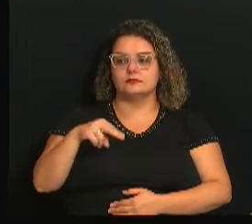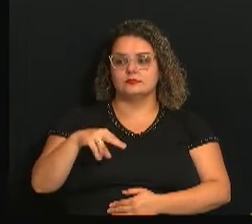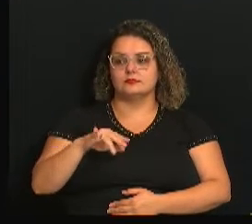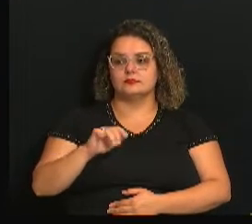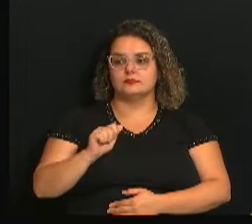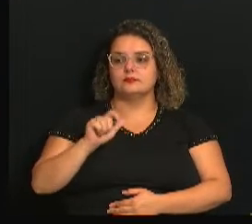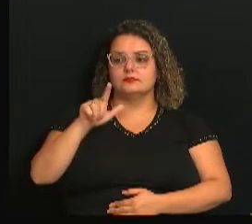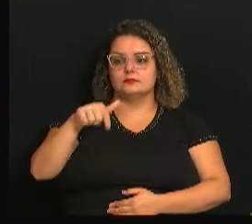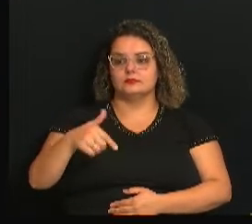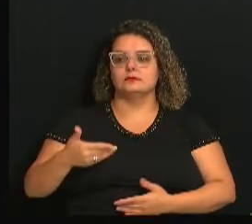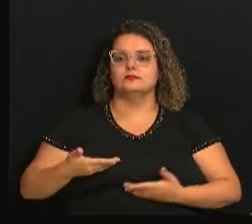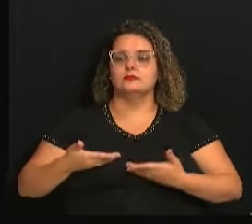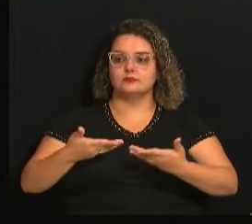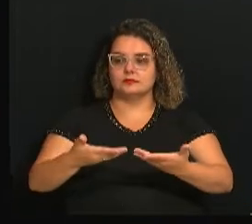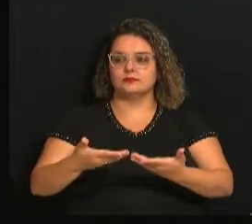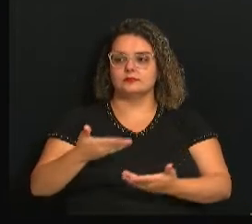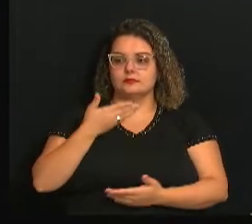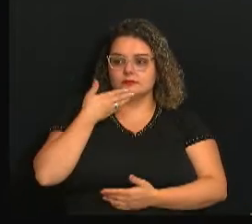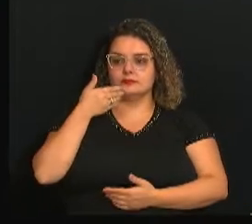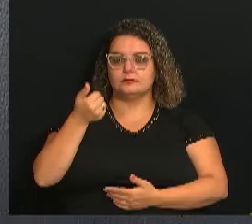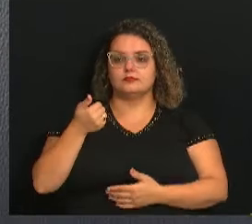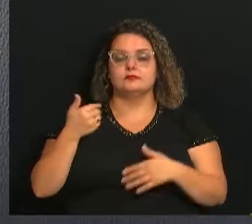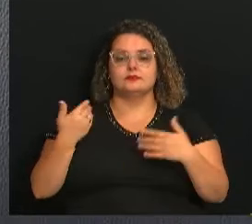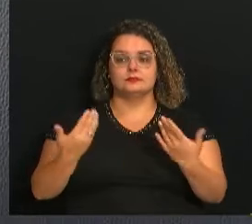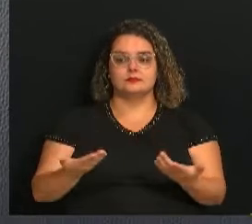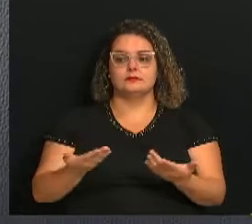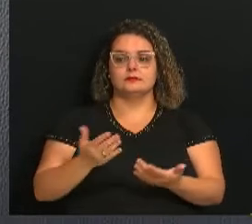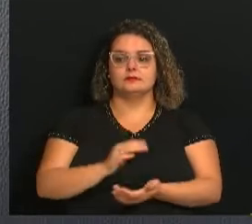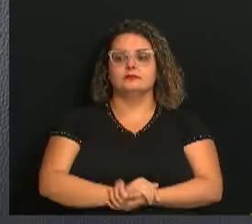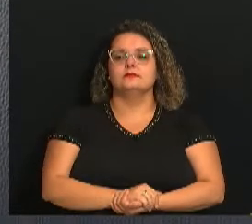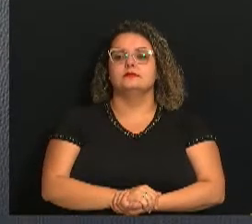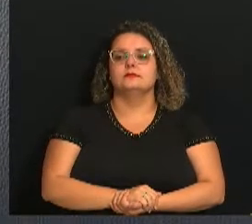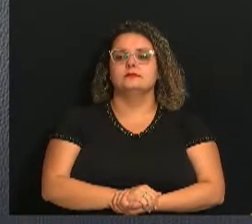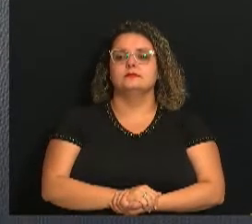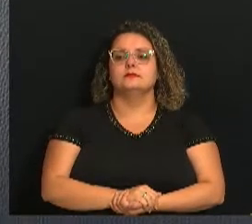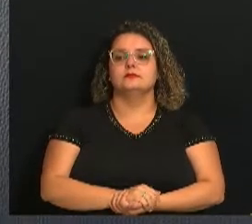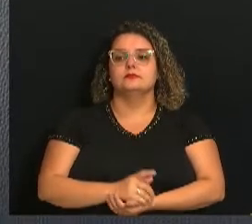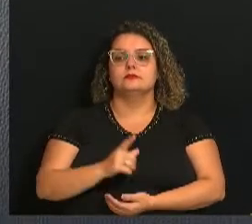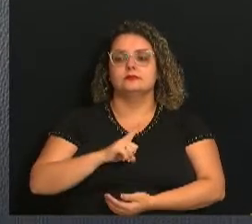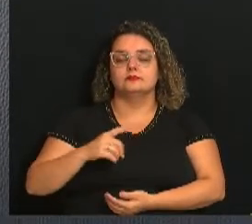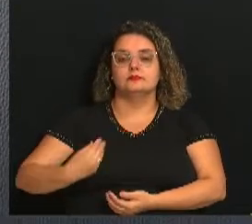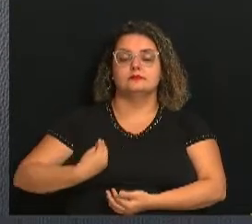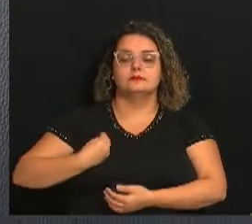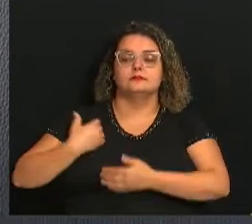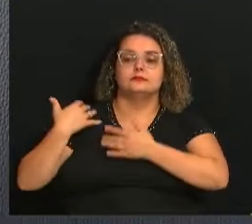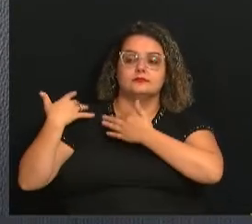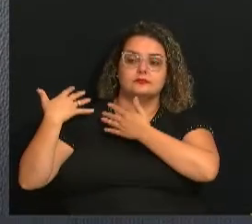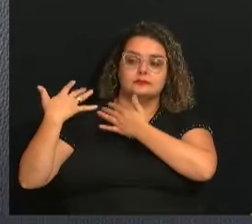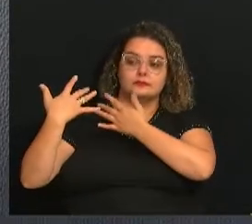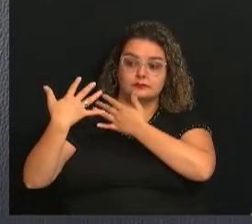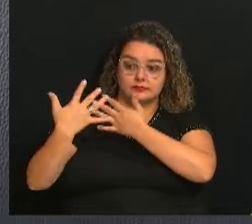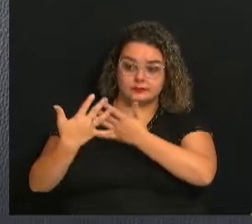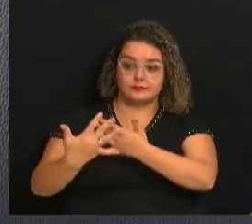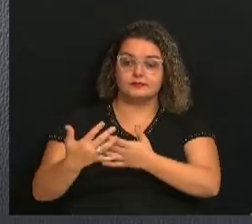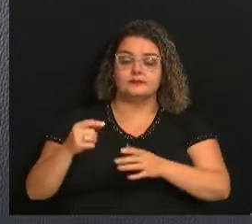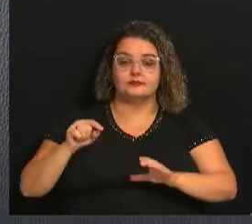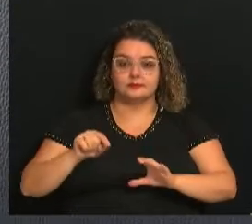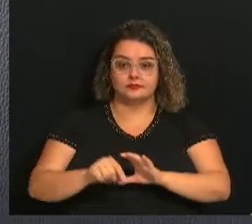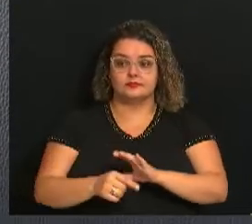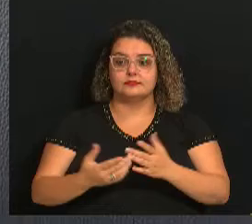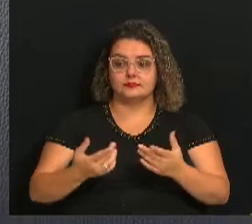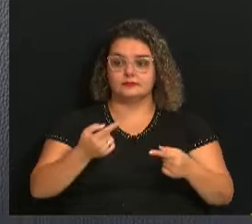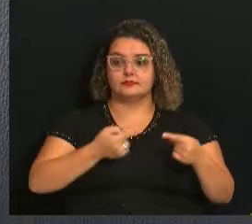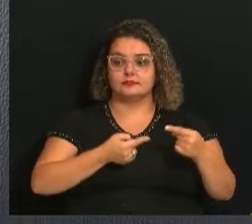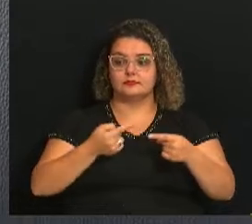se apresentar melhor, mas ela tem aí uma trajetória muito intensa, né, Sônia, de